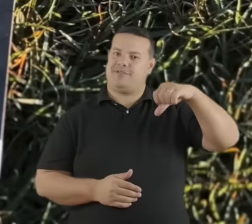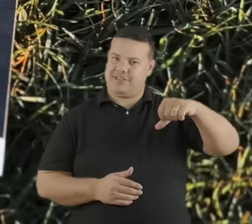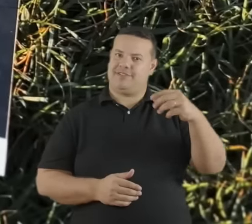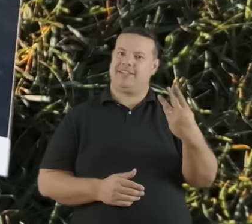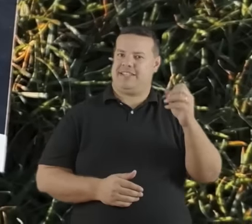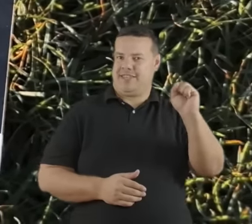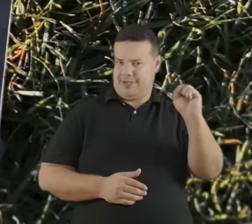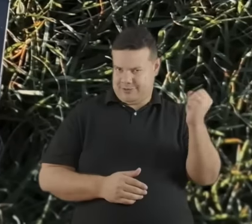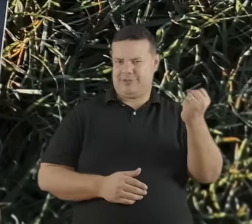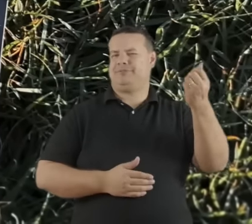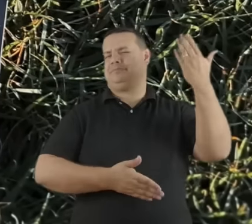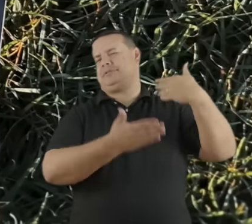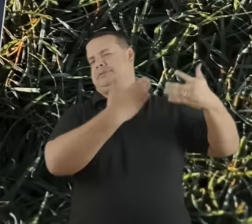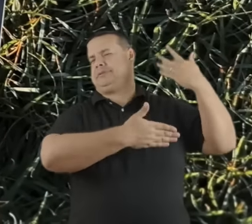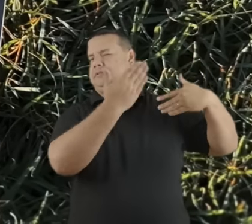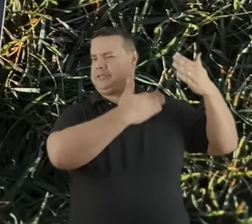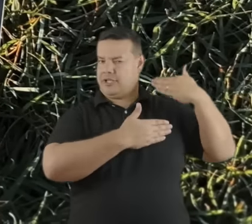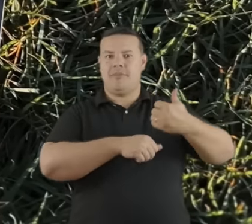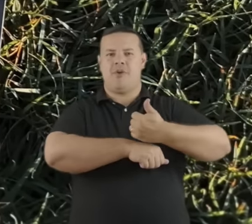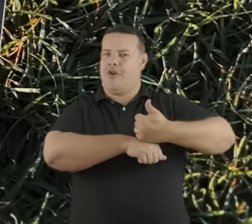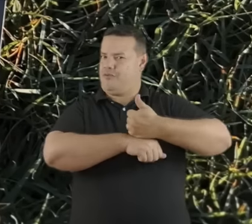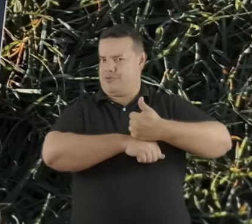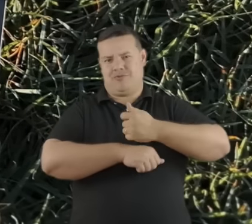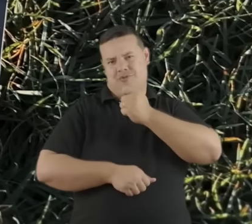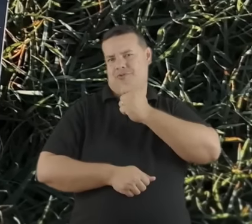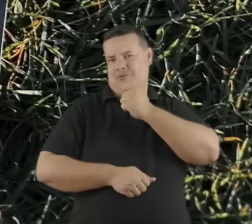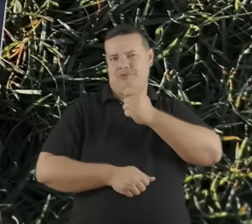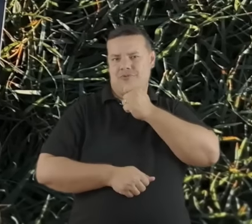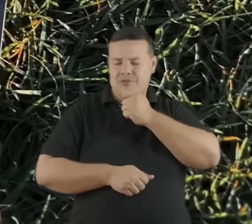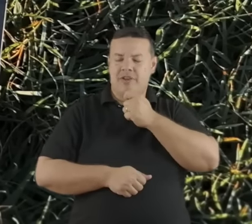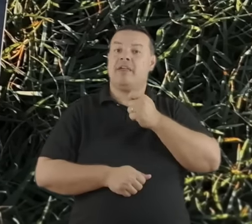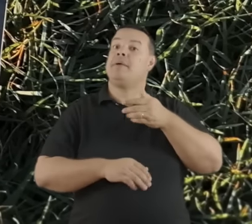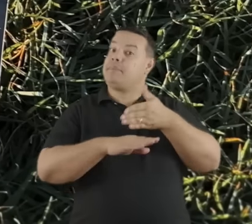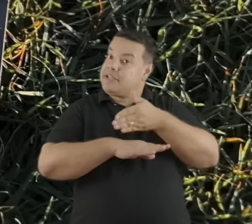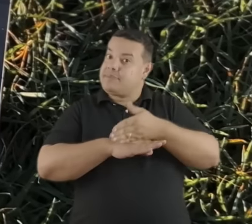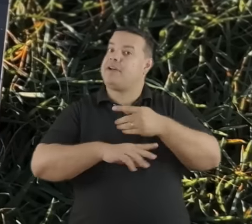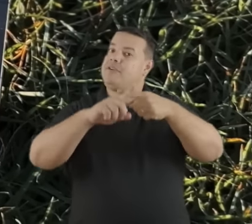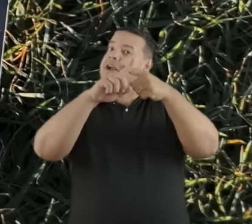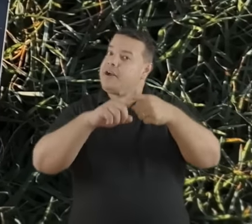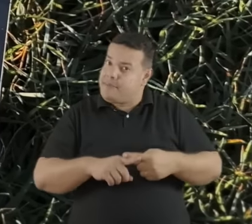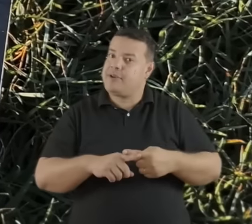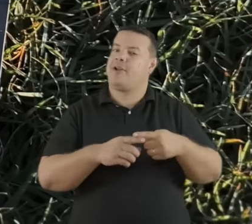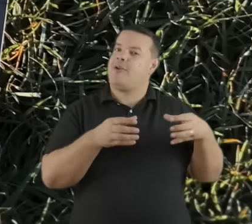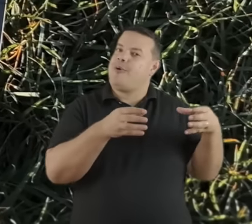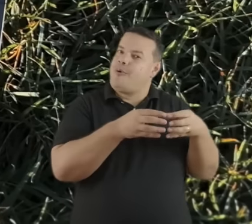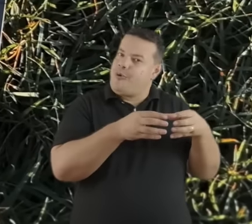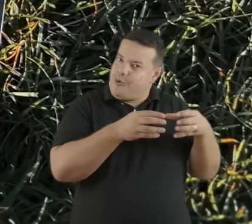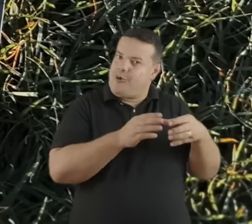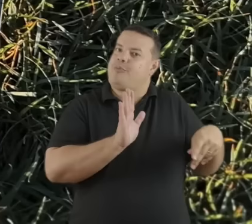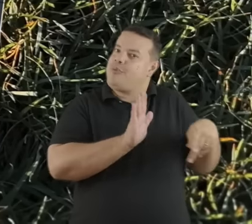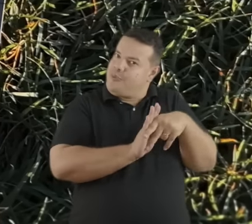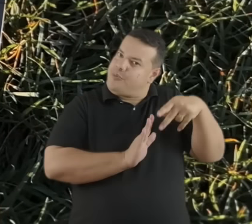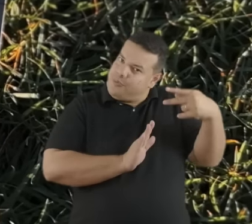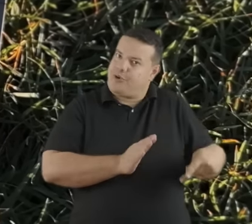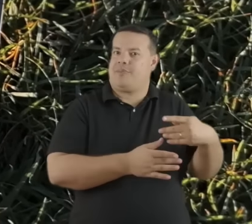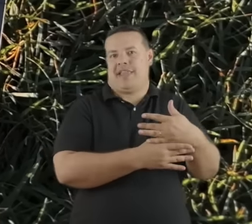Na época, o futebol era praticado de forma amadora. O tricolor costumava participar dos campeonatos basicamente com atletas